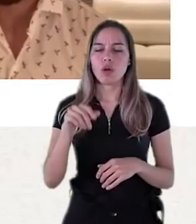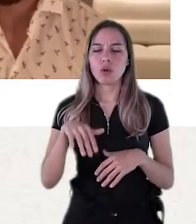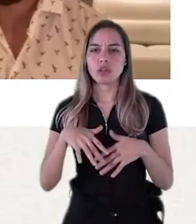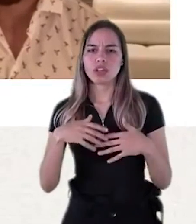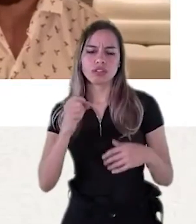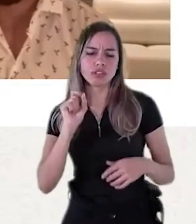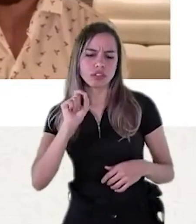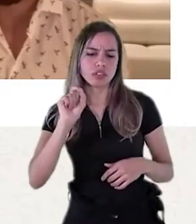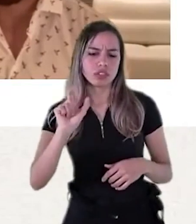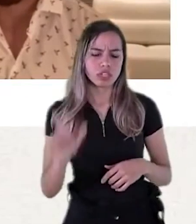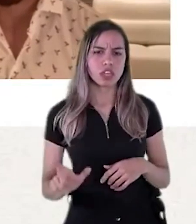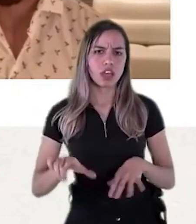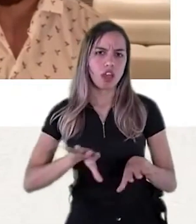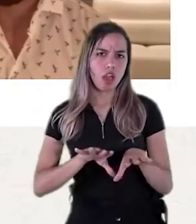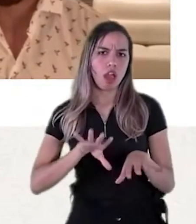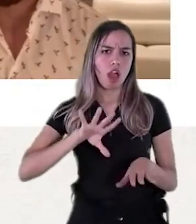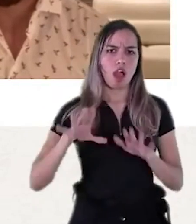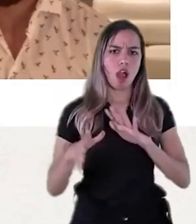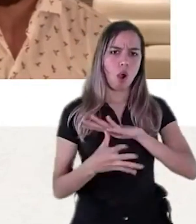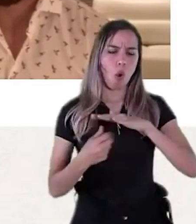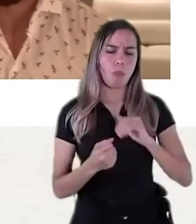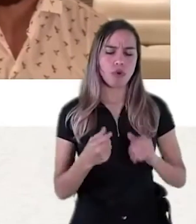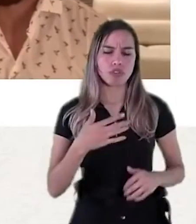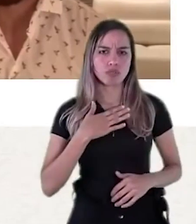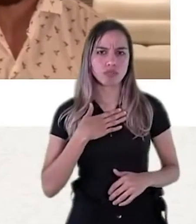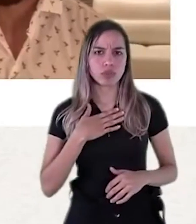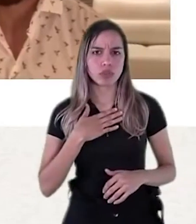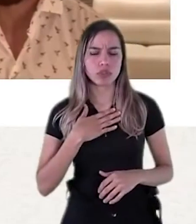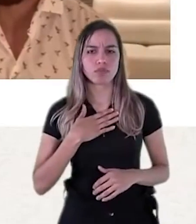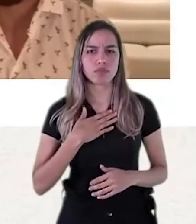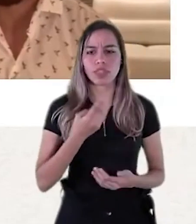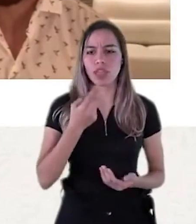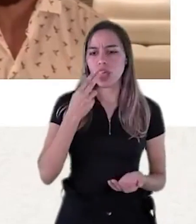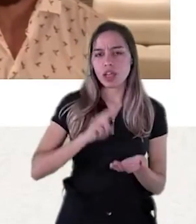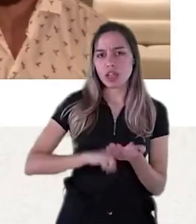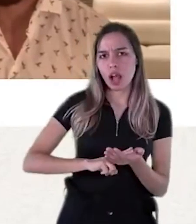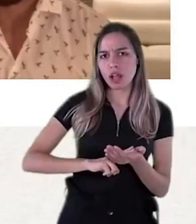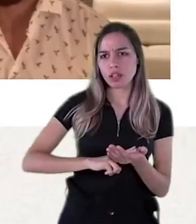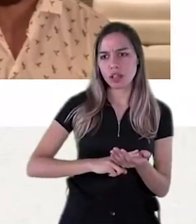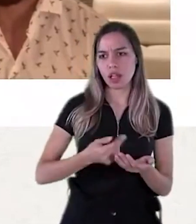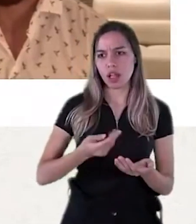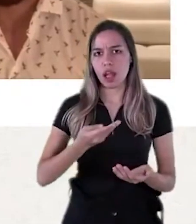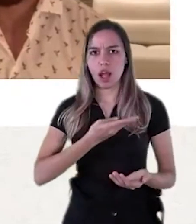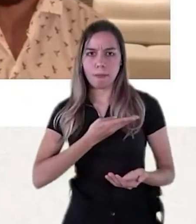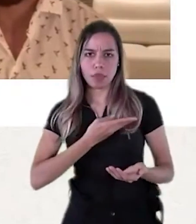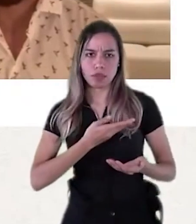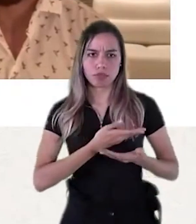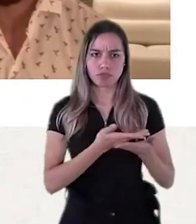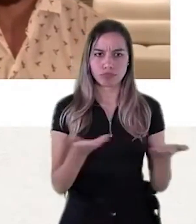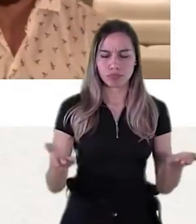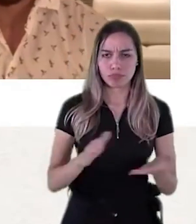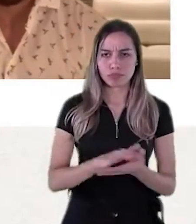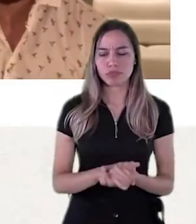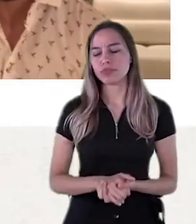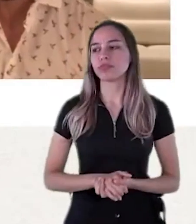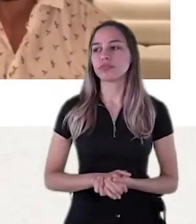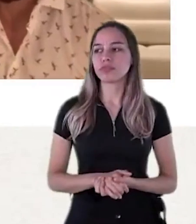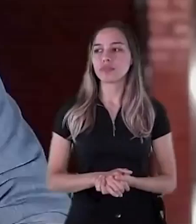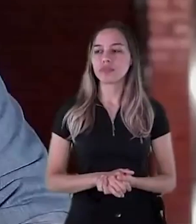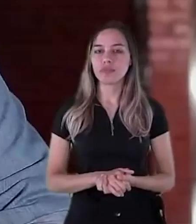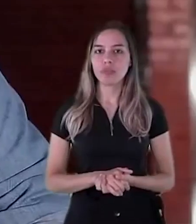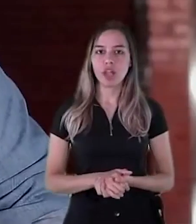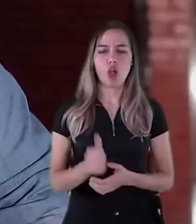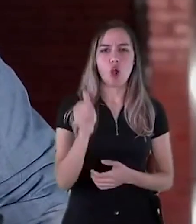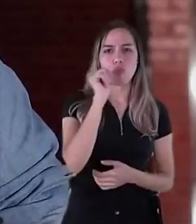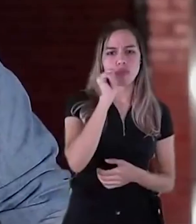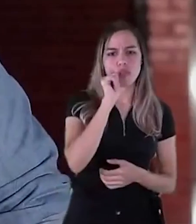Sua Porta, Cartas entre Amigos sobre Medos Contemporâneos, com o queridíssimo Gabriel Chalita também, Mulheres Cheias